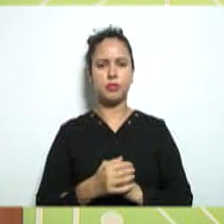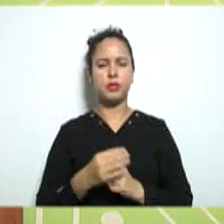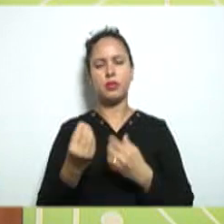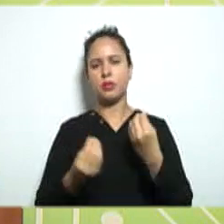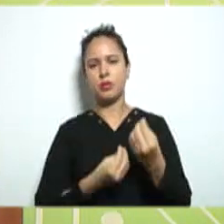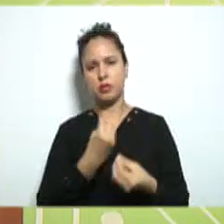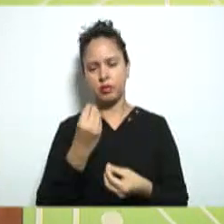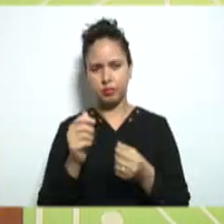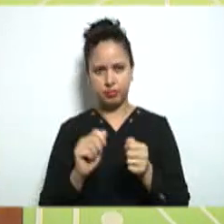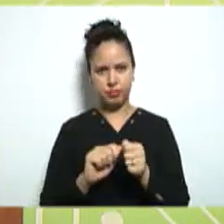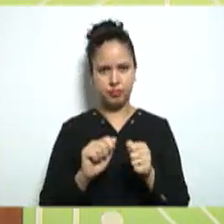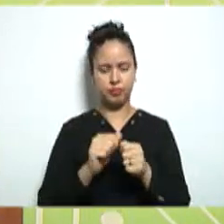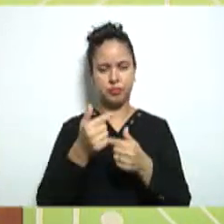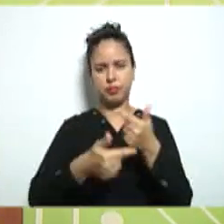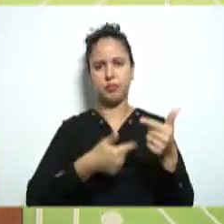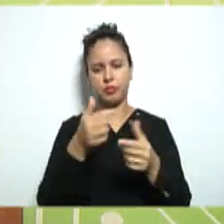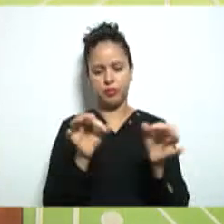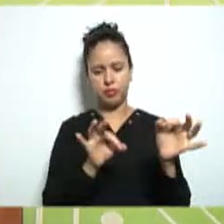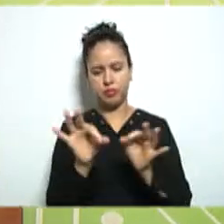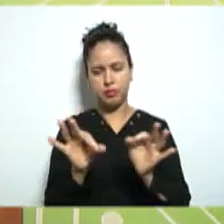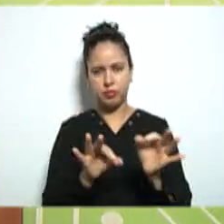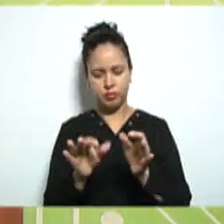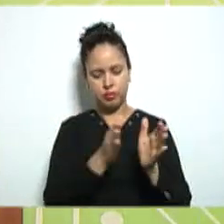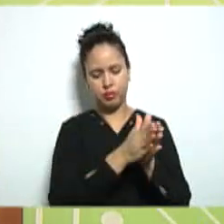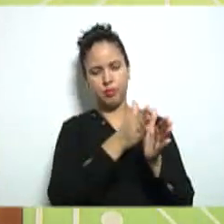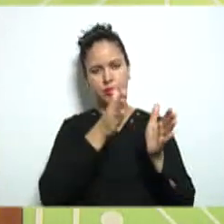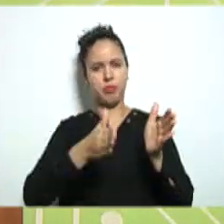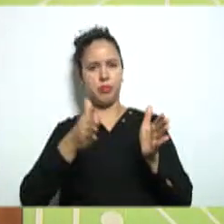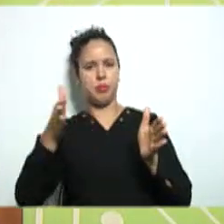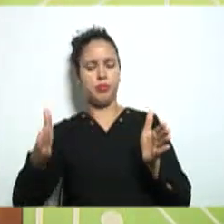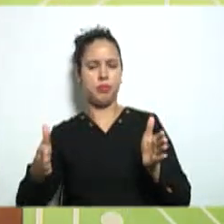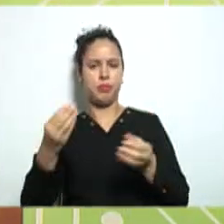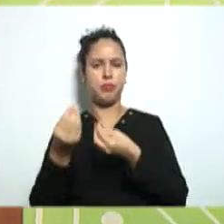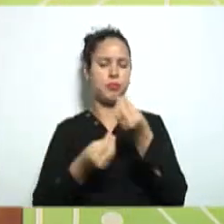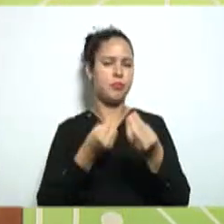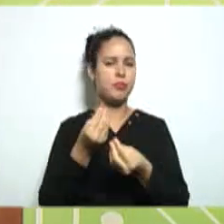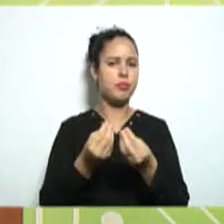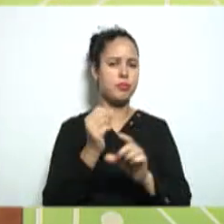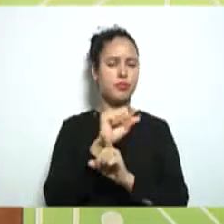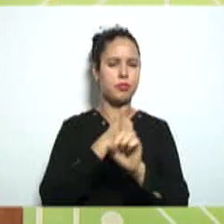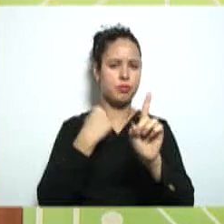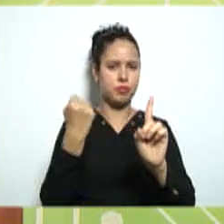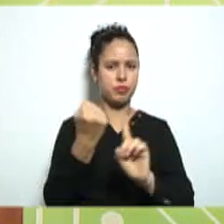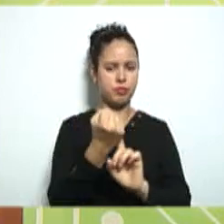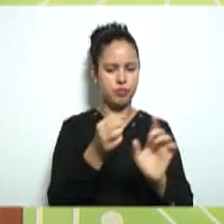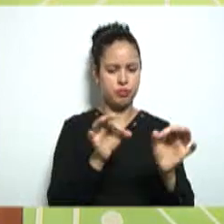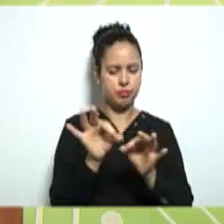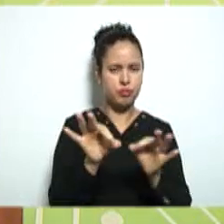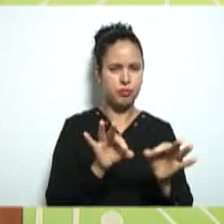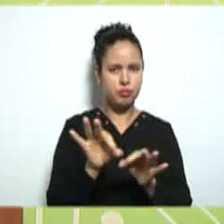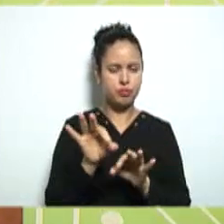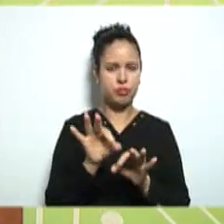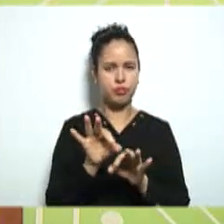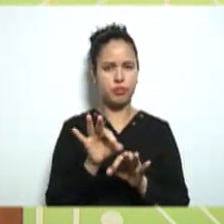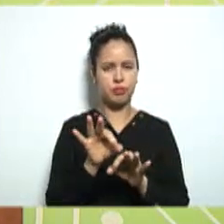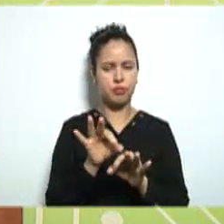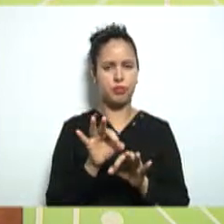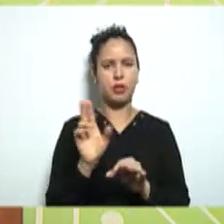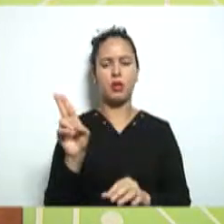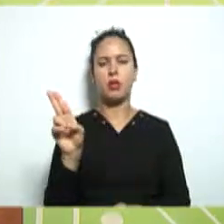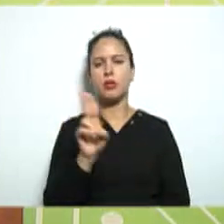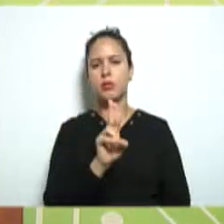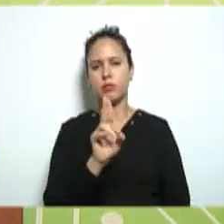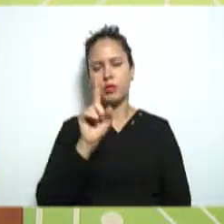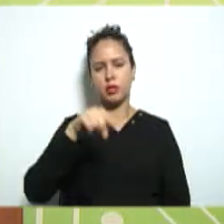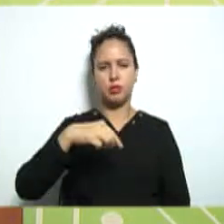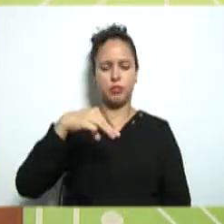realizar trabalho, ela está organizada. E a forma como a sociedade está organizada é que se chama